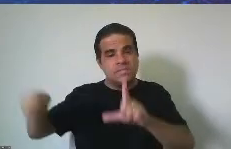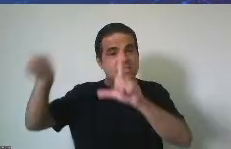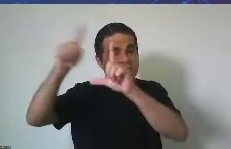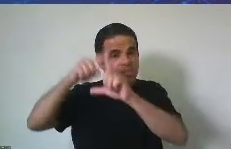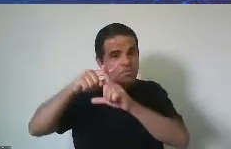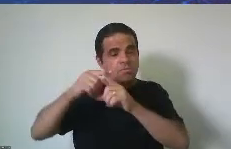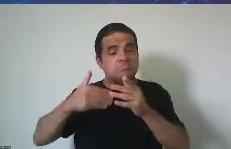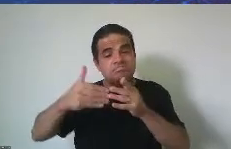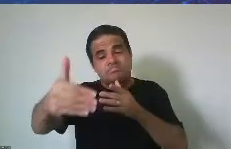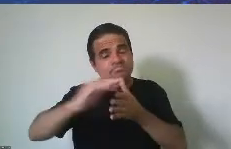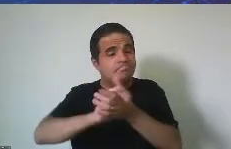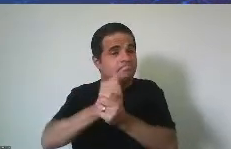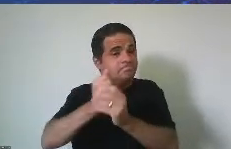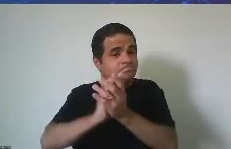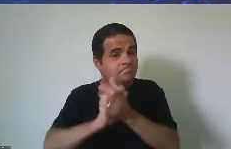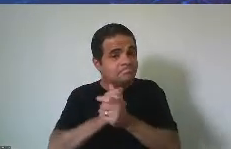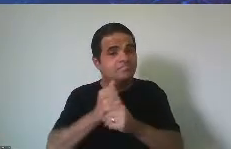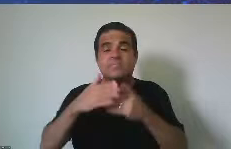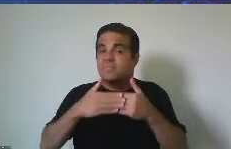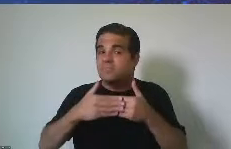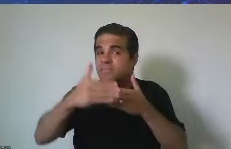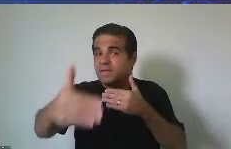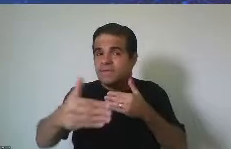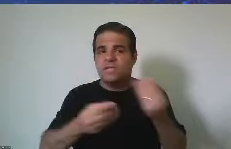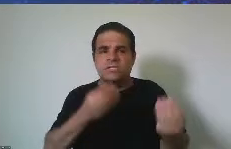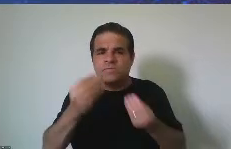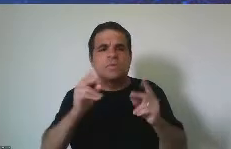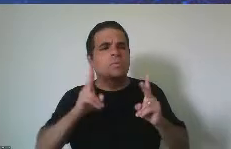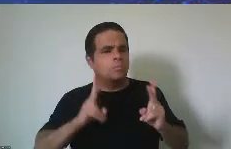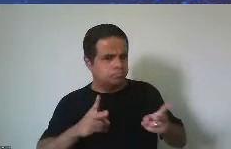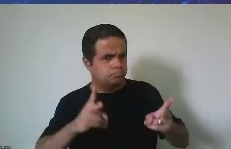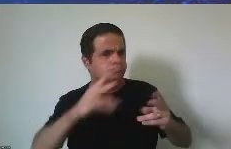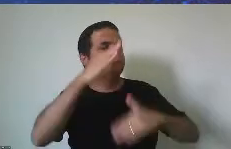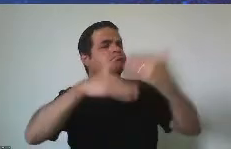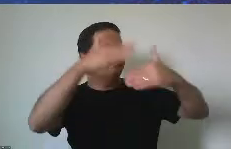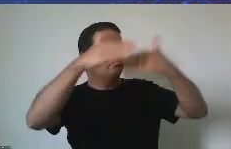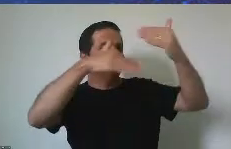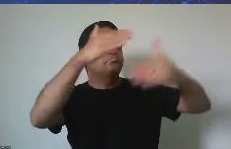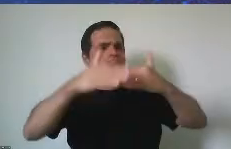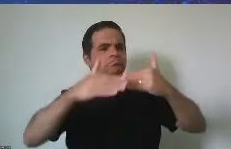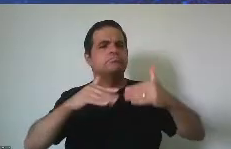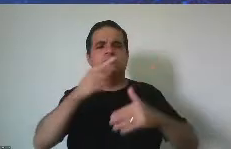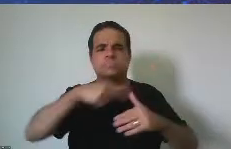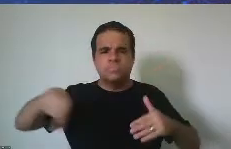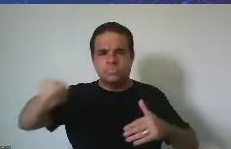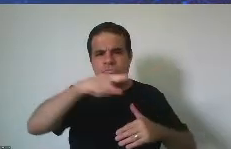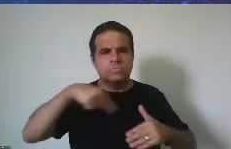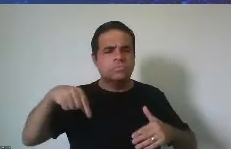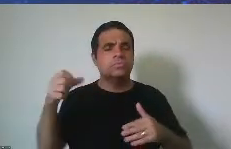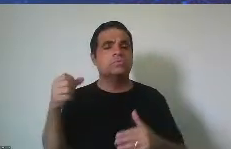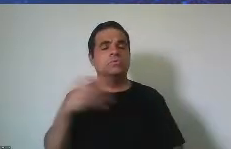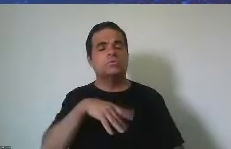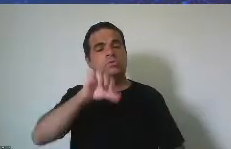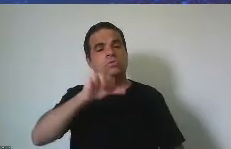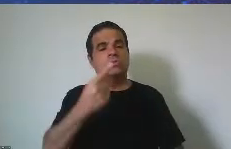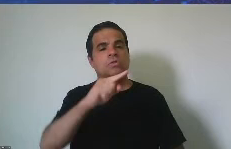expectativa daqui para frente continuarei para vocês de Lourdes